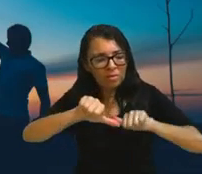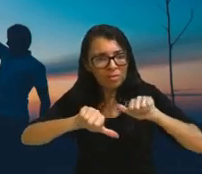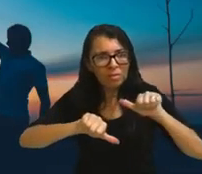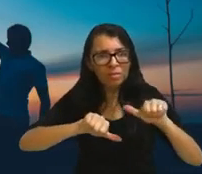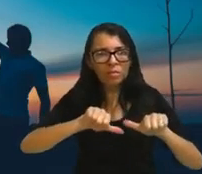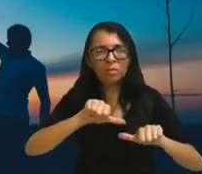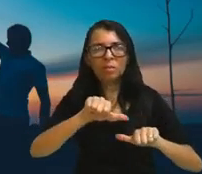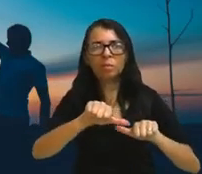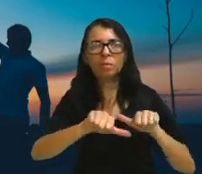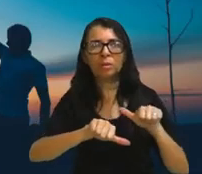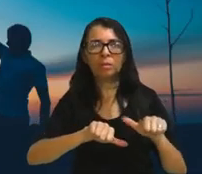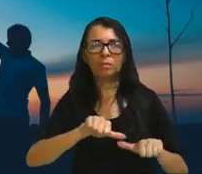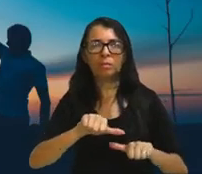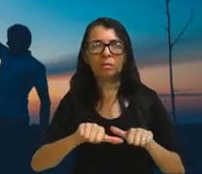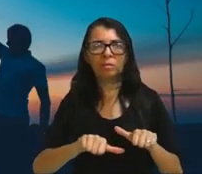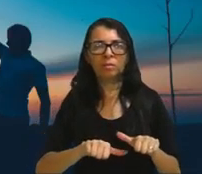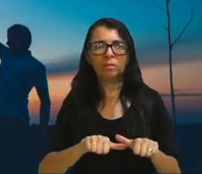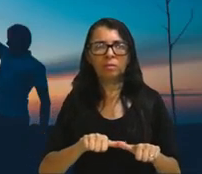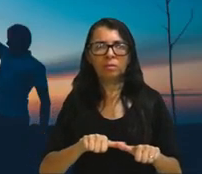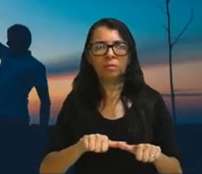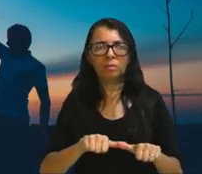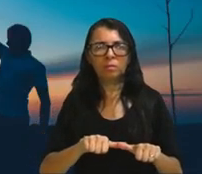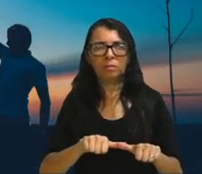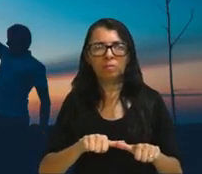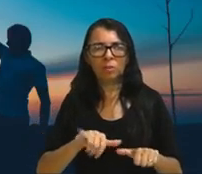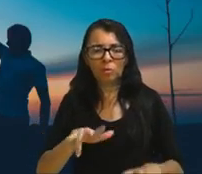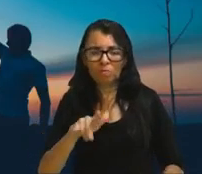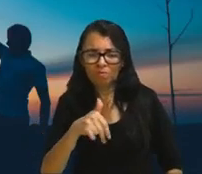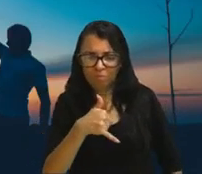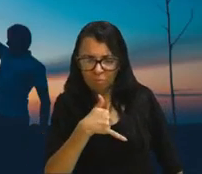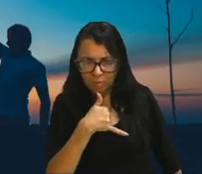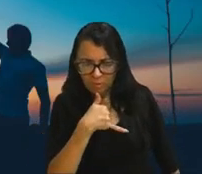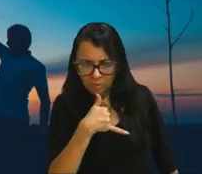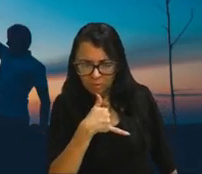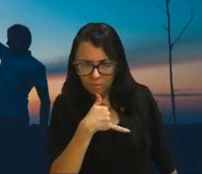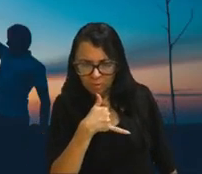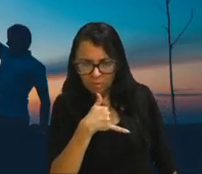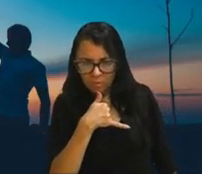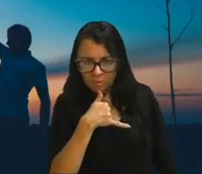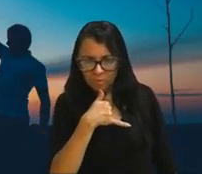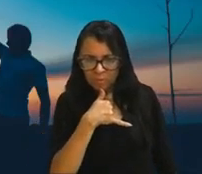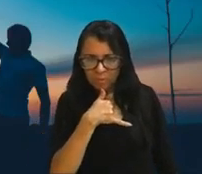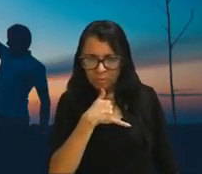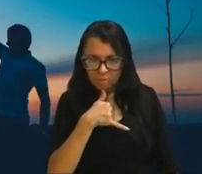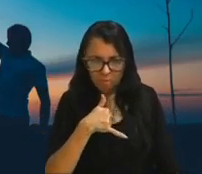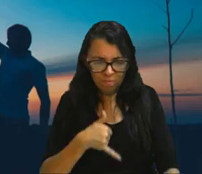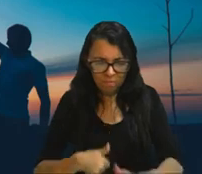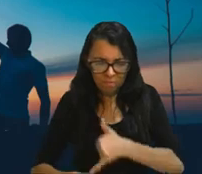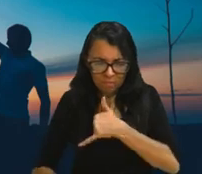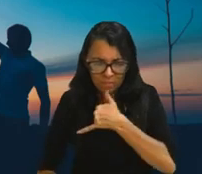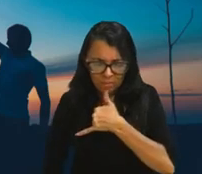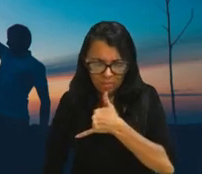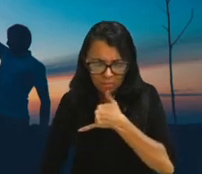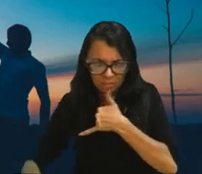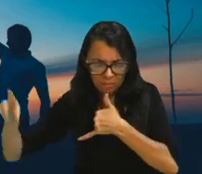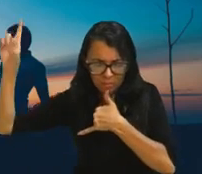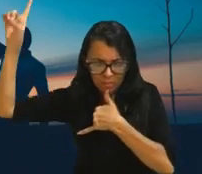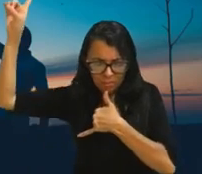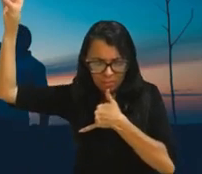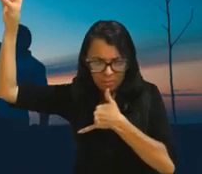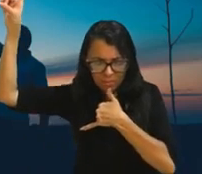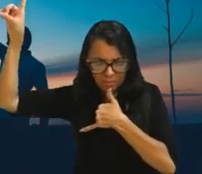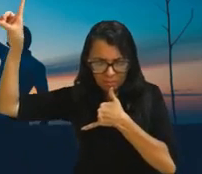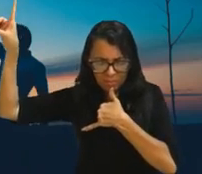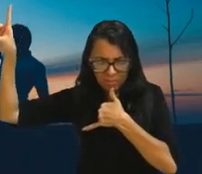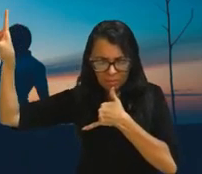que edifica, construa aquilo que possa edificar aqueles que adentrarem ao meu lar. Nós temos que